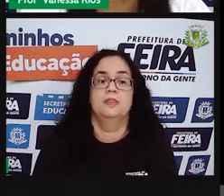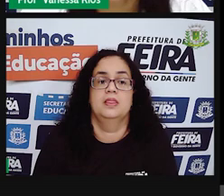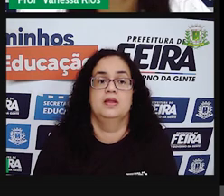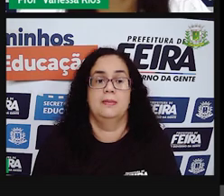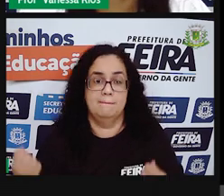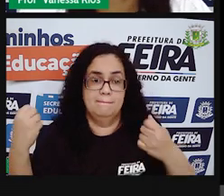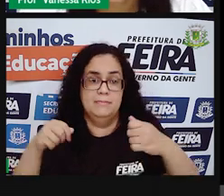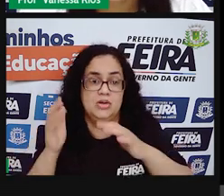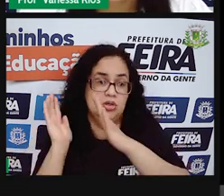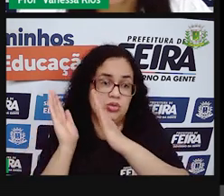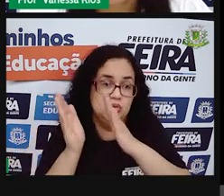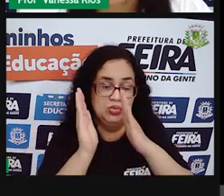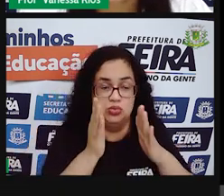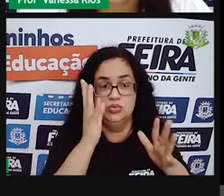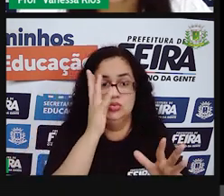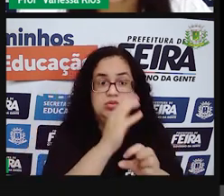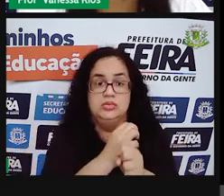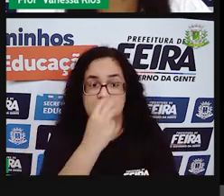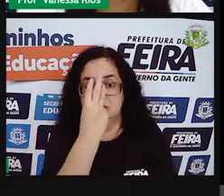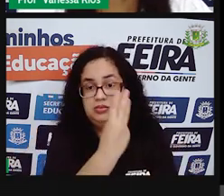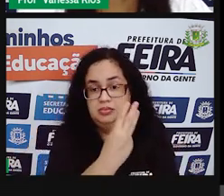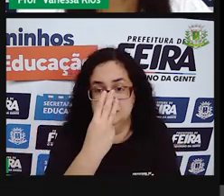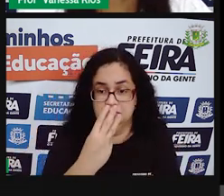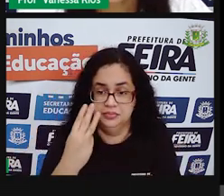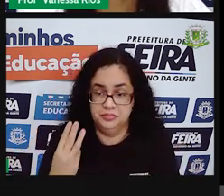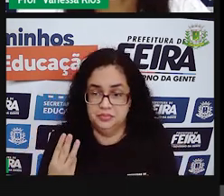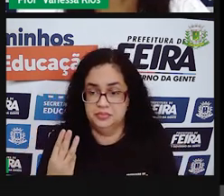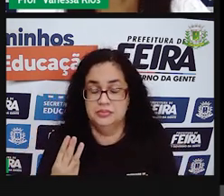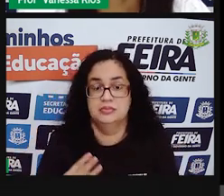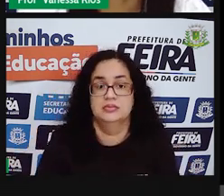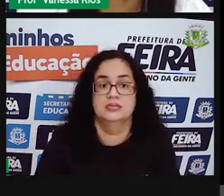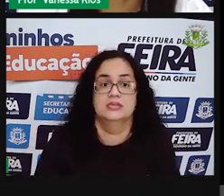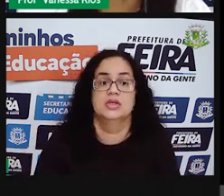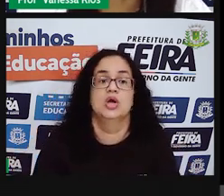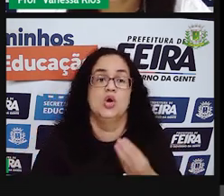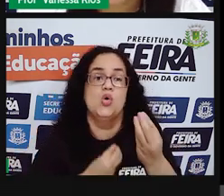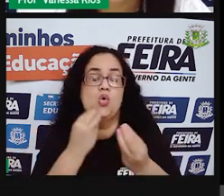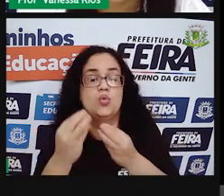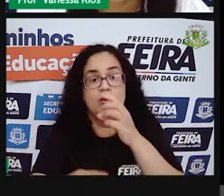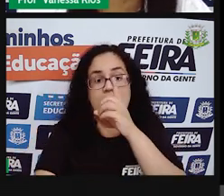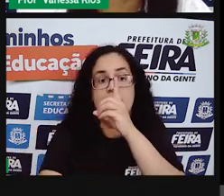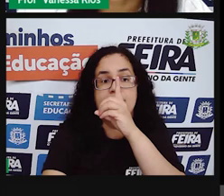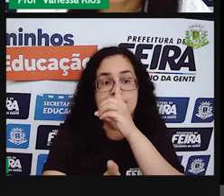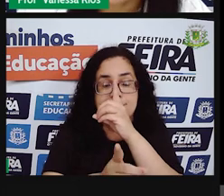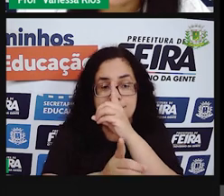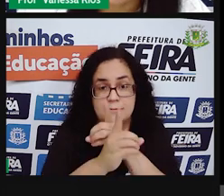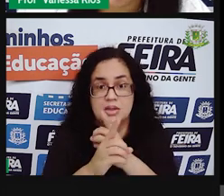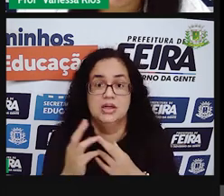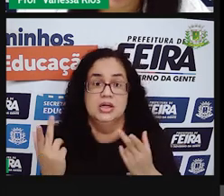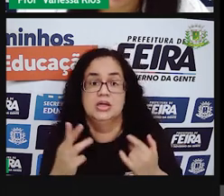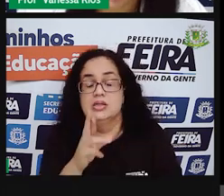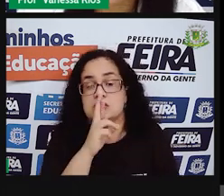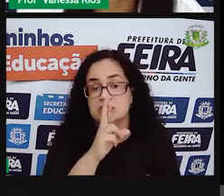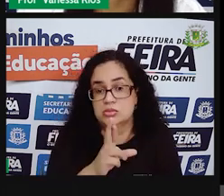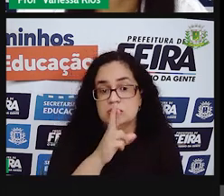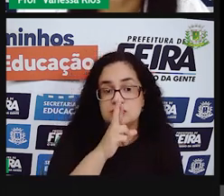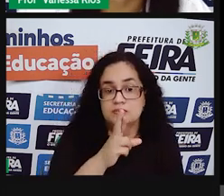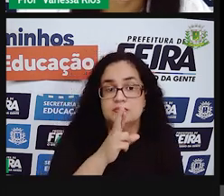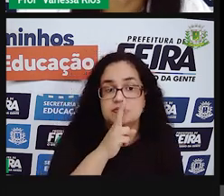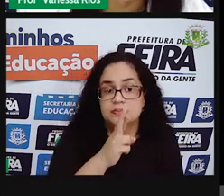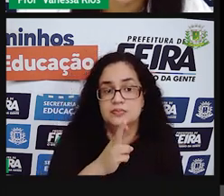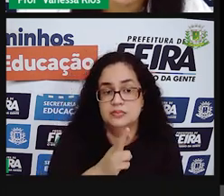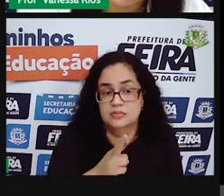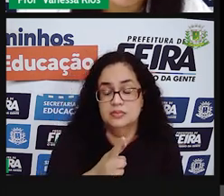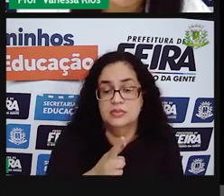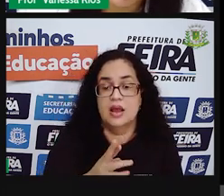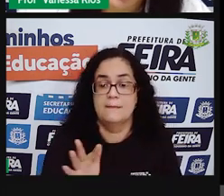fazer apenas a soma de 3. É uma outra forma de achar as mesmas respostas, né? De uma forma